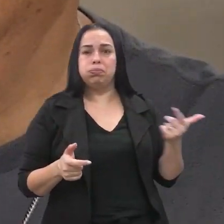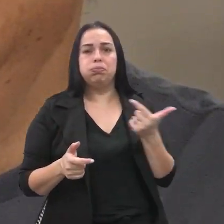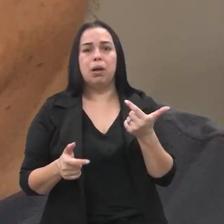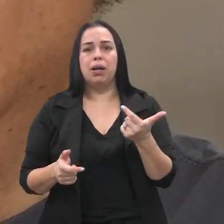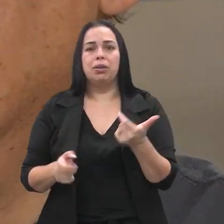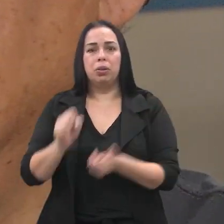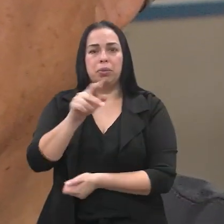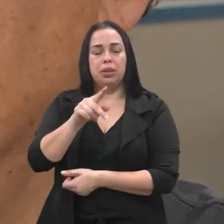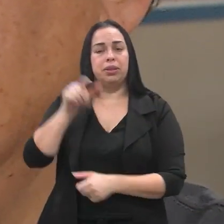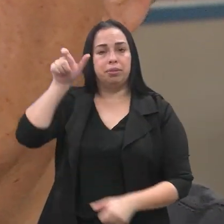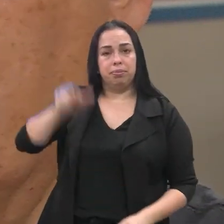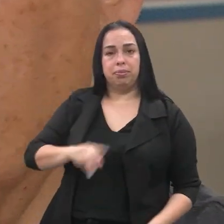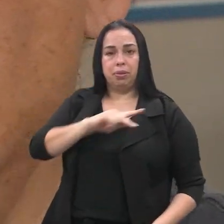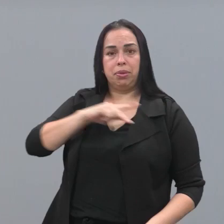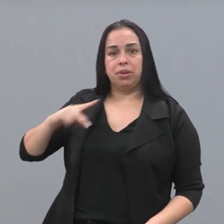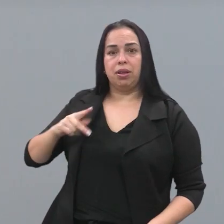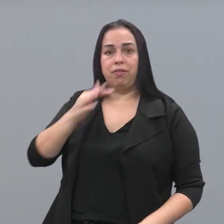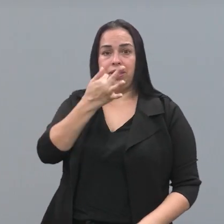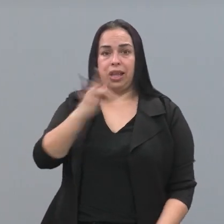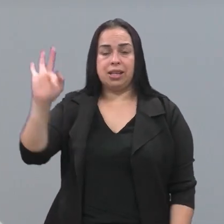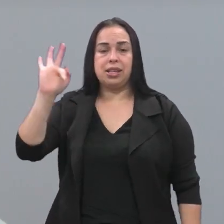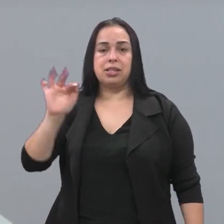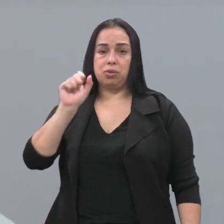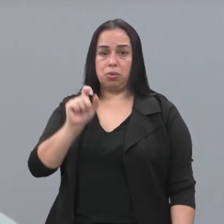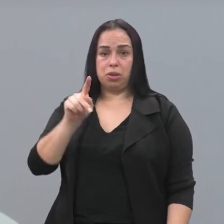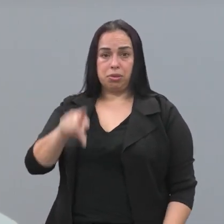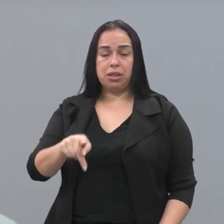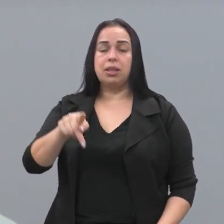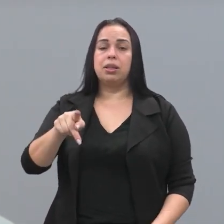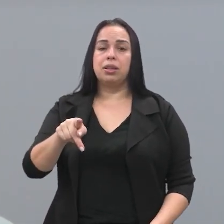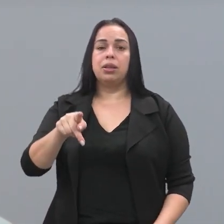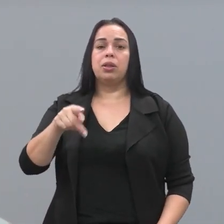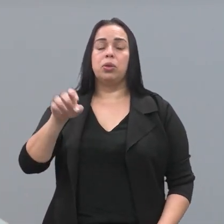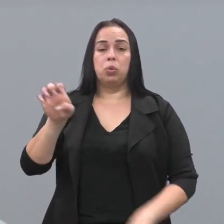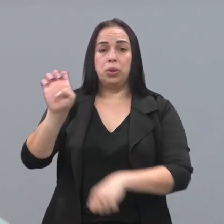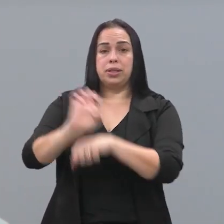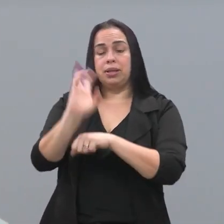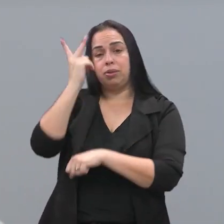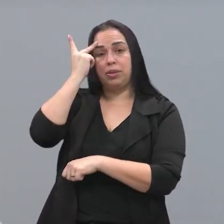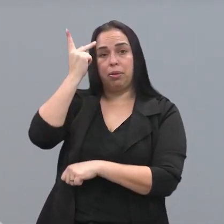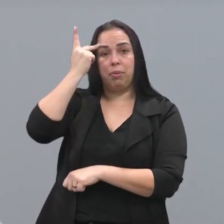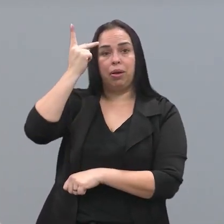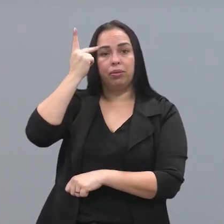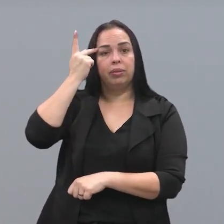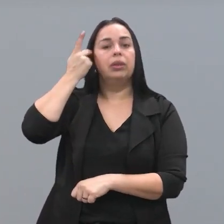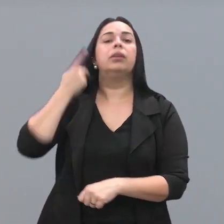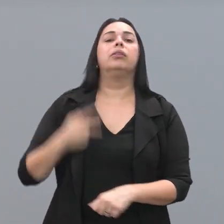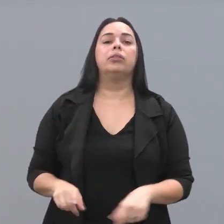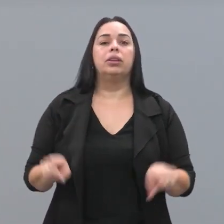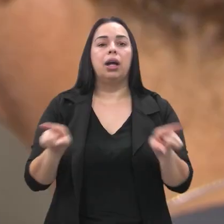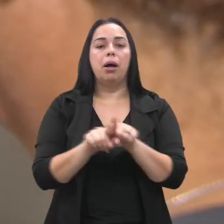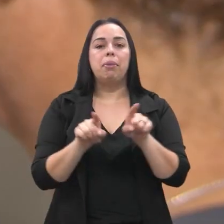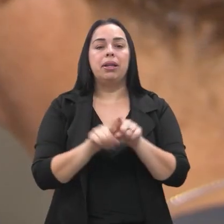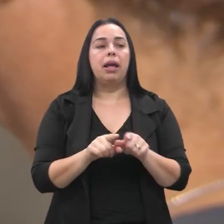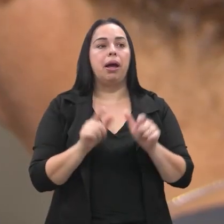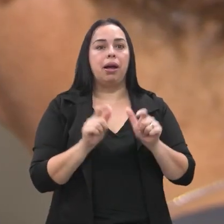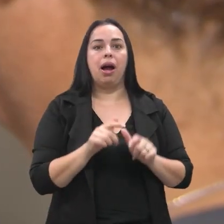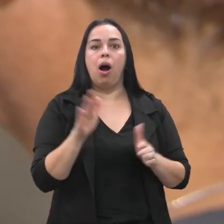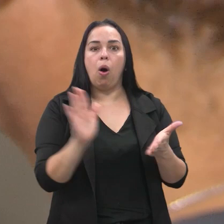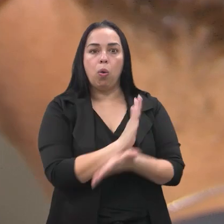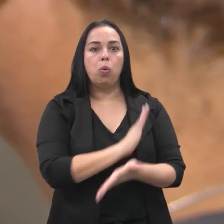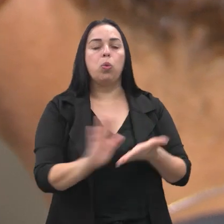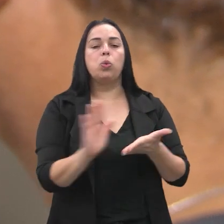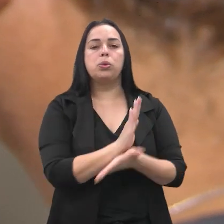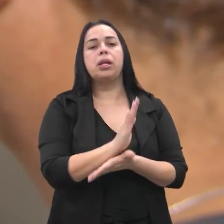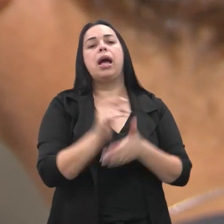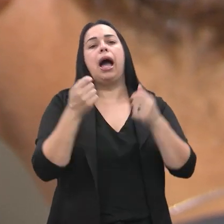entre os beneficiários do INSS. Para o presidente da Federação dos Aposentados e Pensionistas do Estado de São Paulo, ainda existe uma